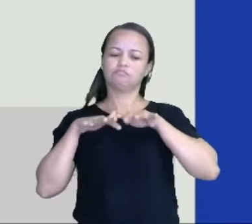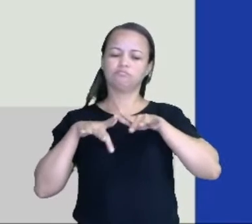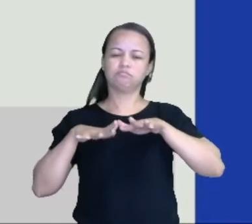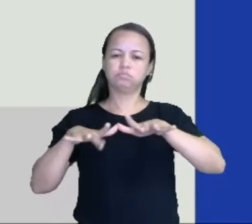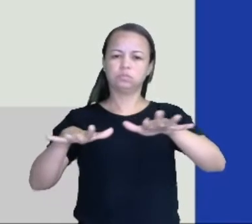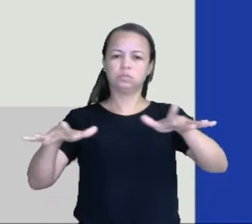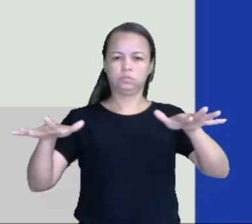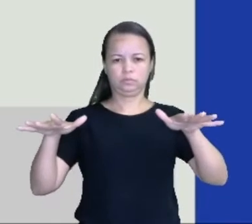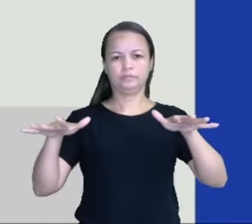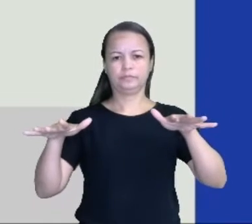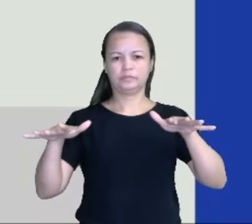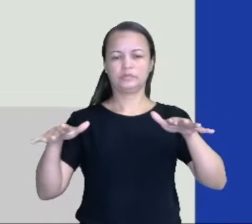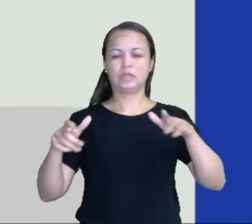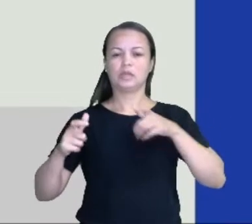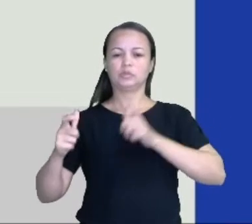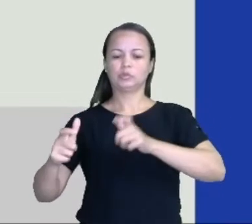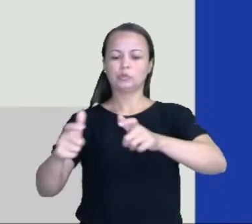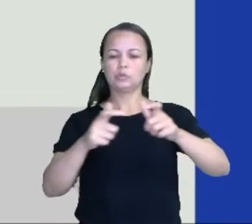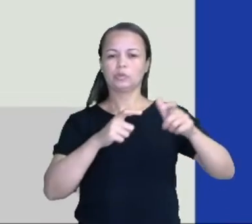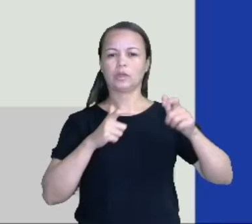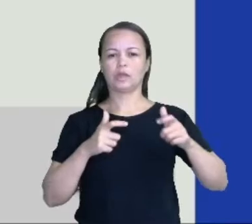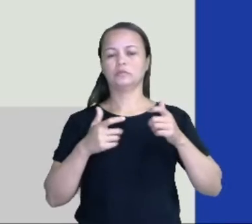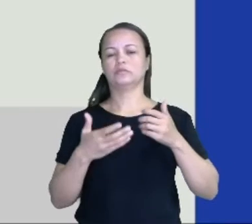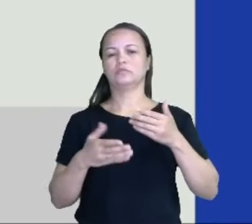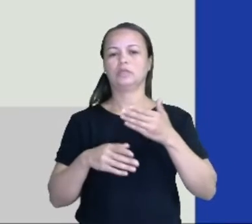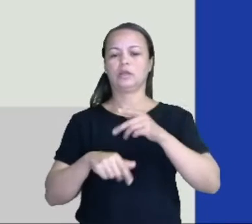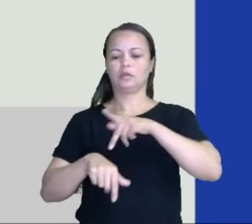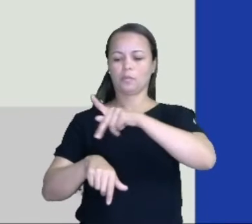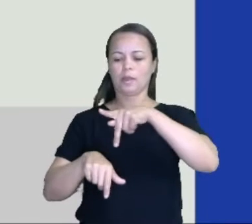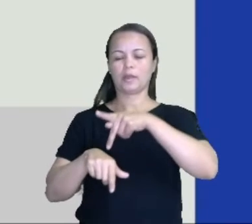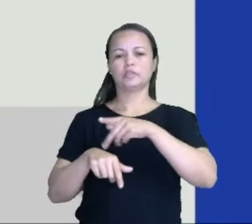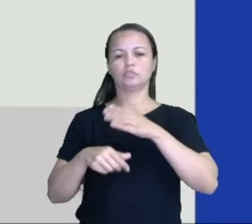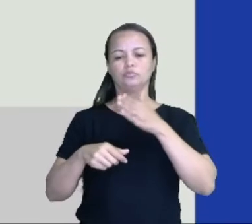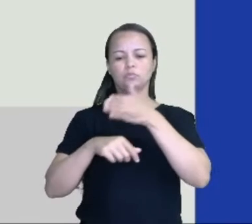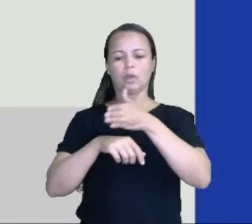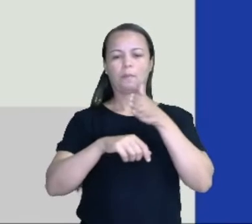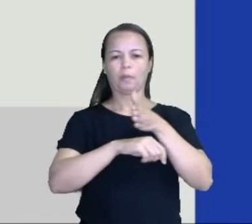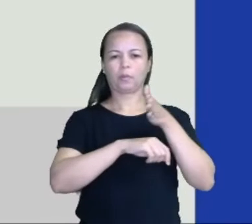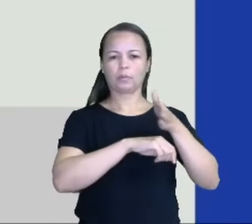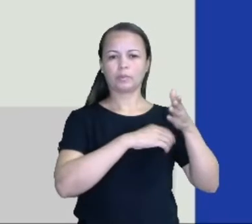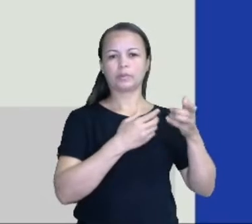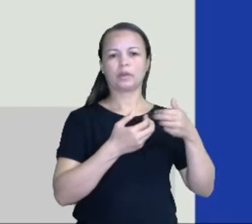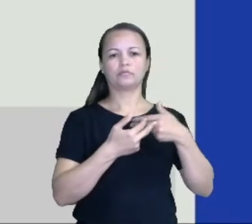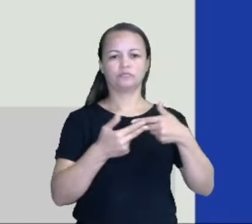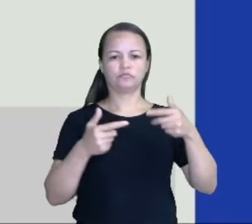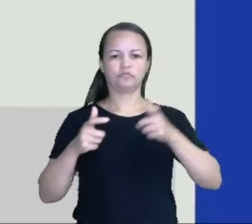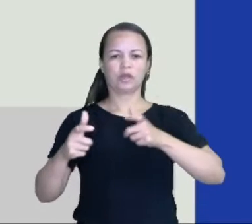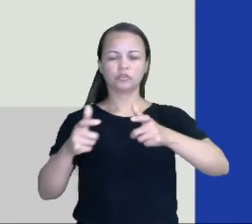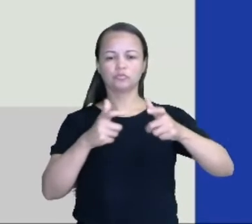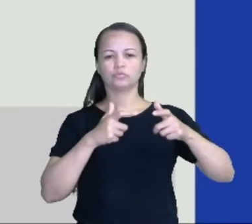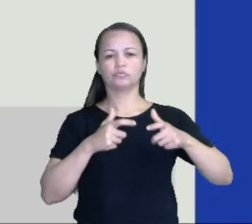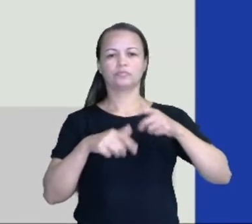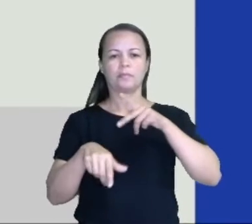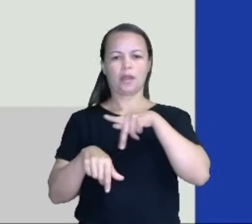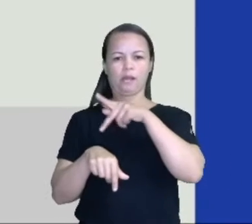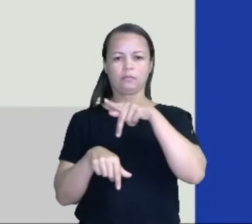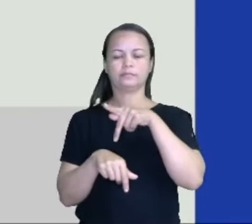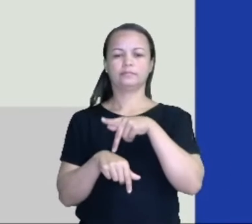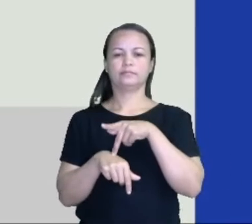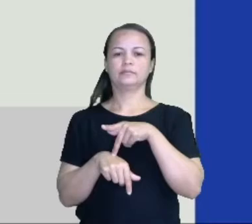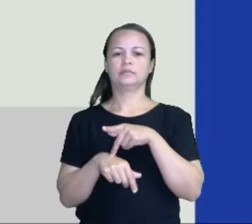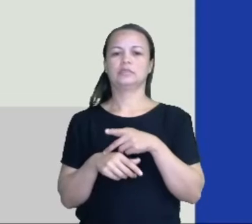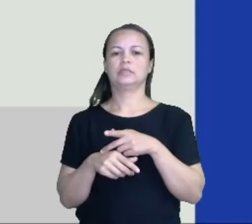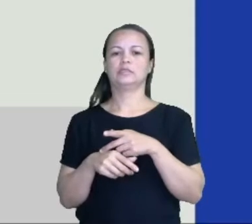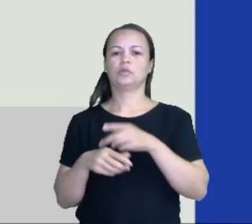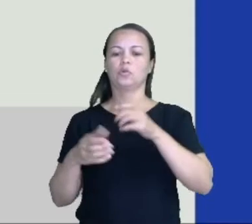expandem além das fronteiras do seu país. Então, ela atua em vários outros países, atua